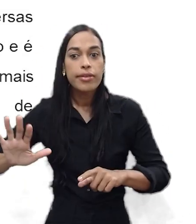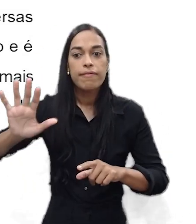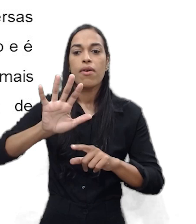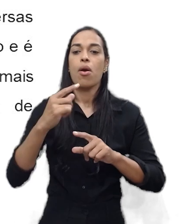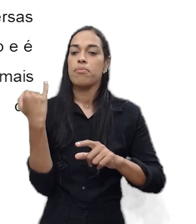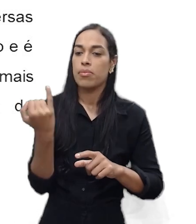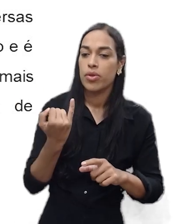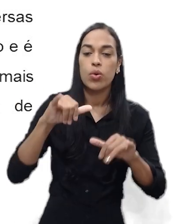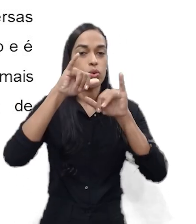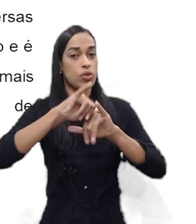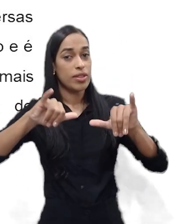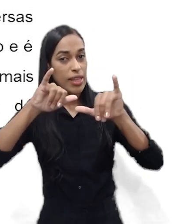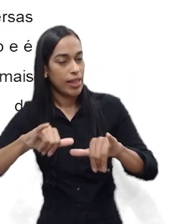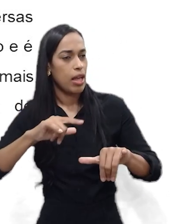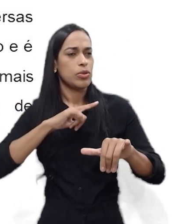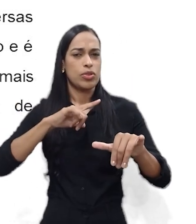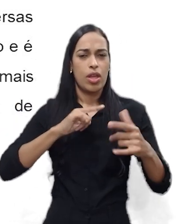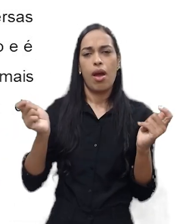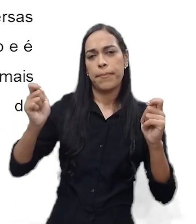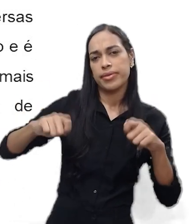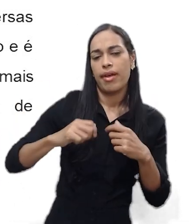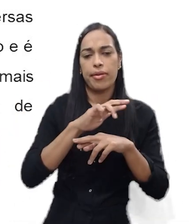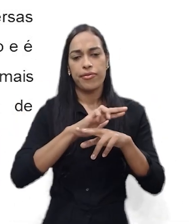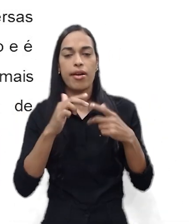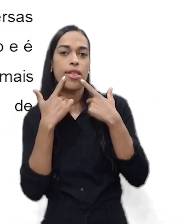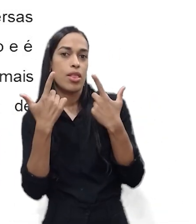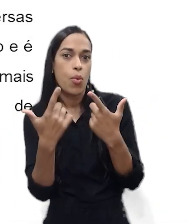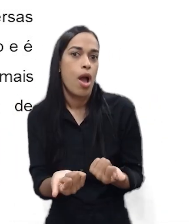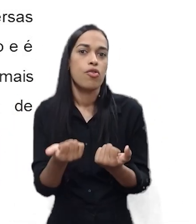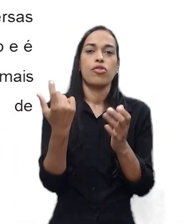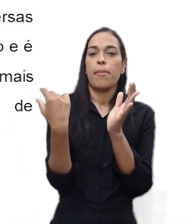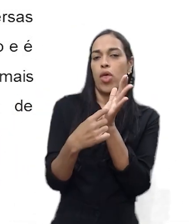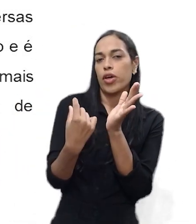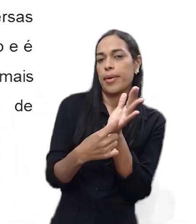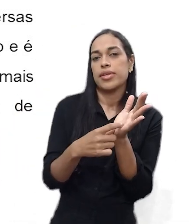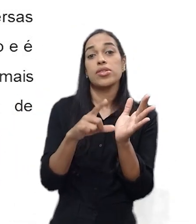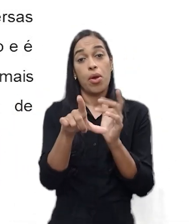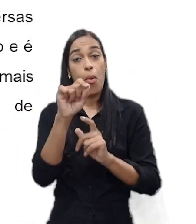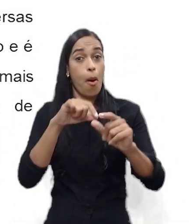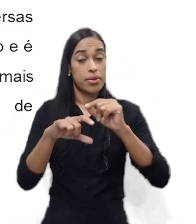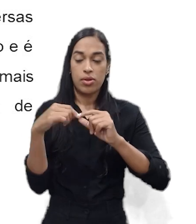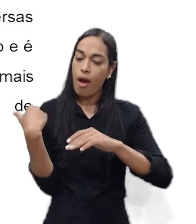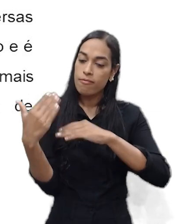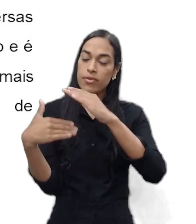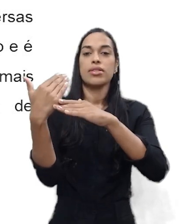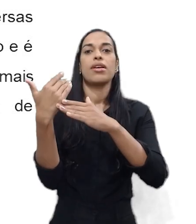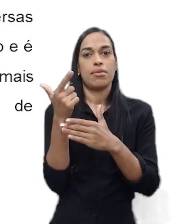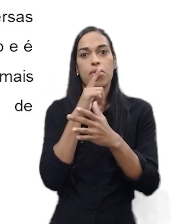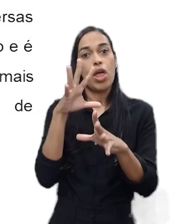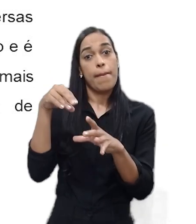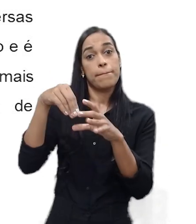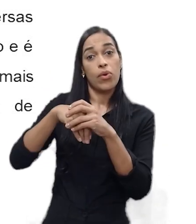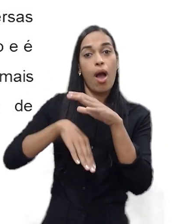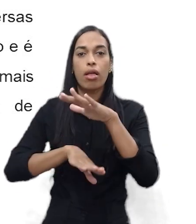altamente escalável. Suporta diversas linguagens de programação e é uma das opções avançadas para banco de